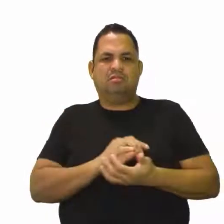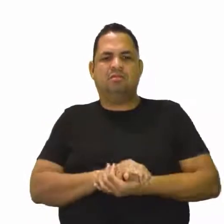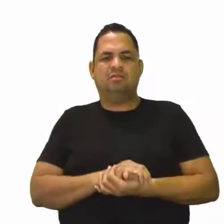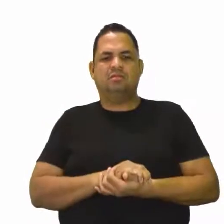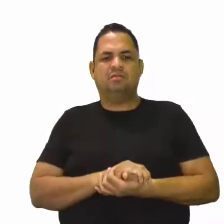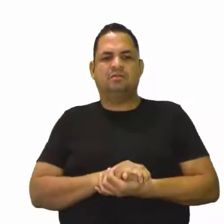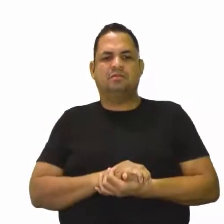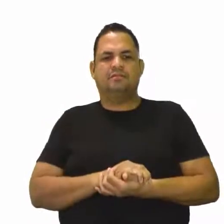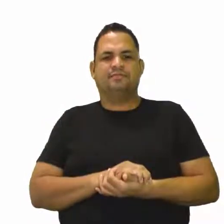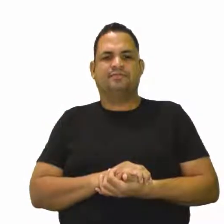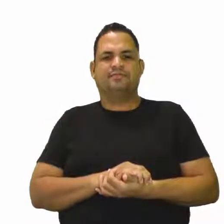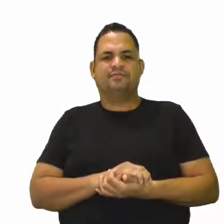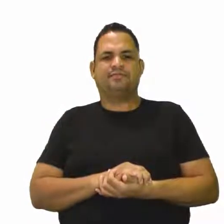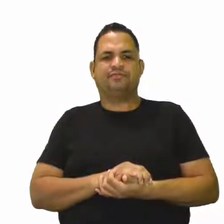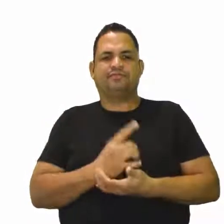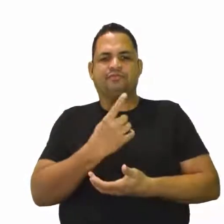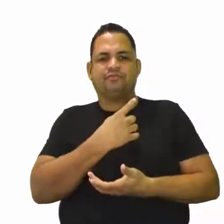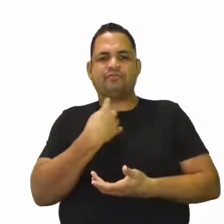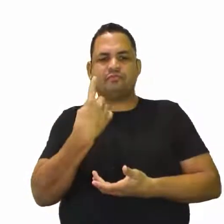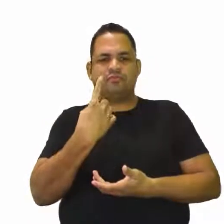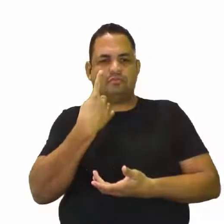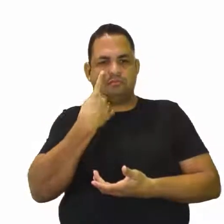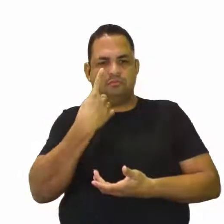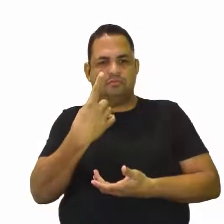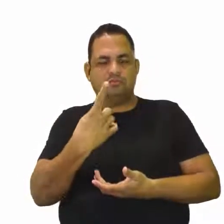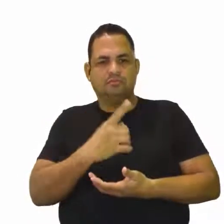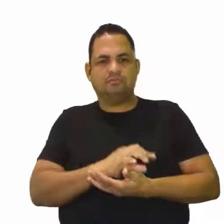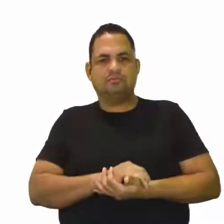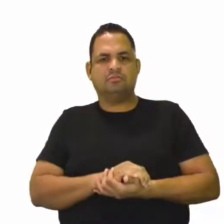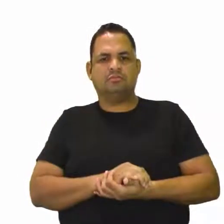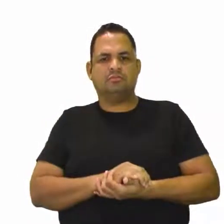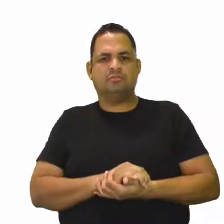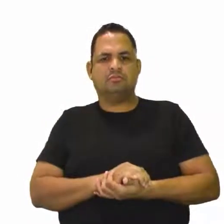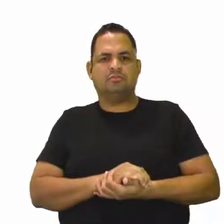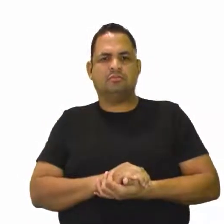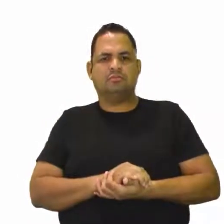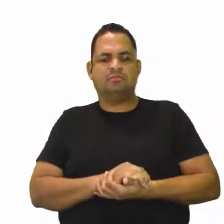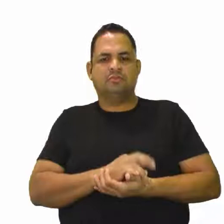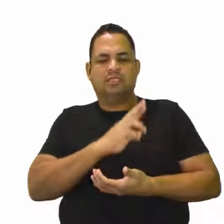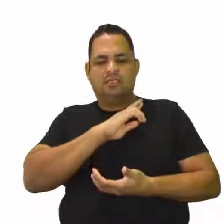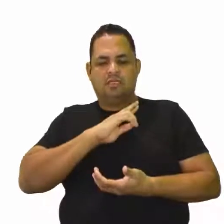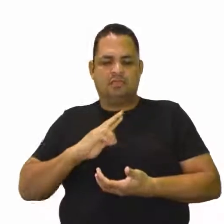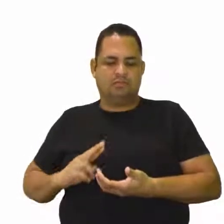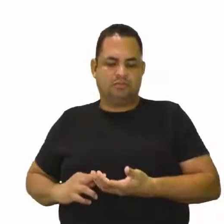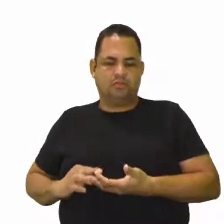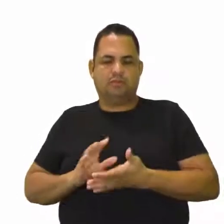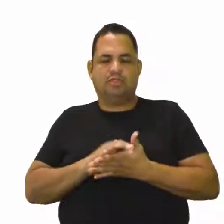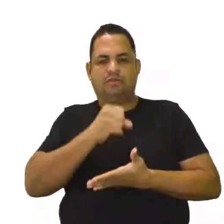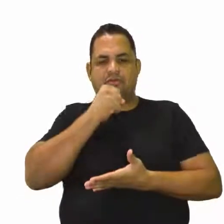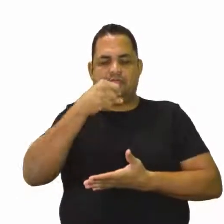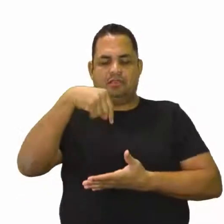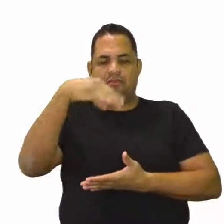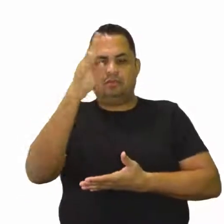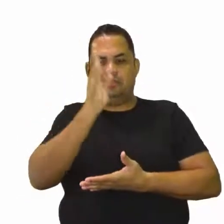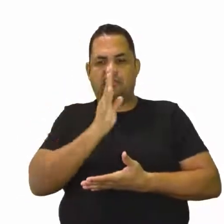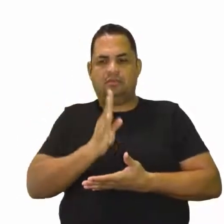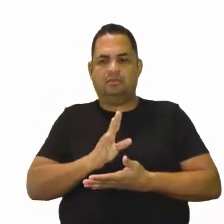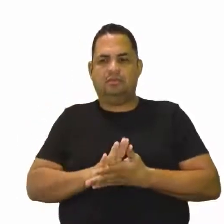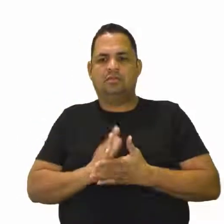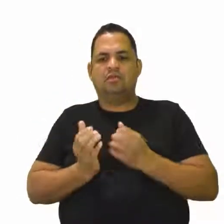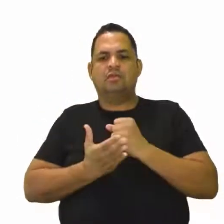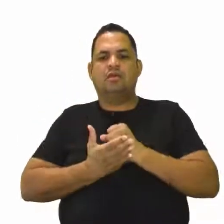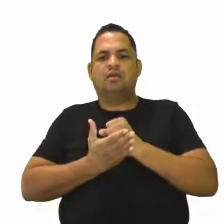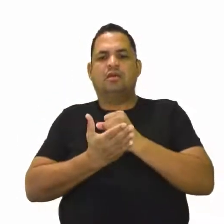República. Nós observamos que na República Velha, aqui no Brasil, a base